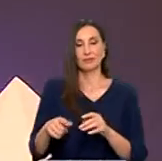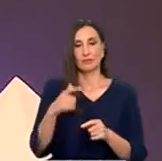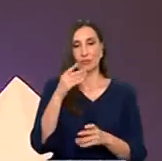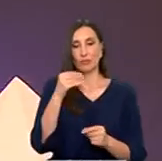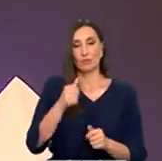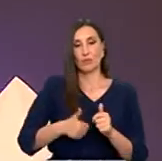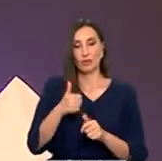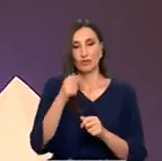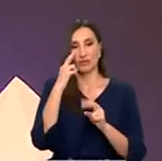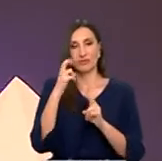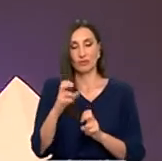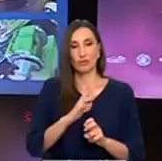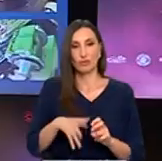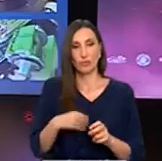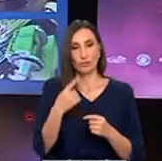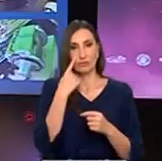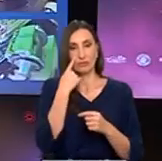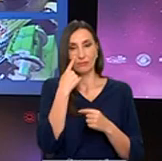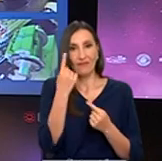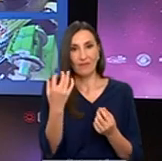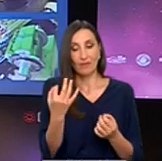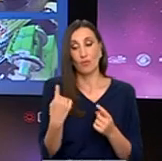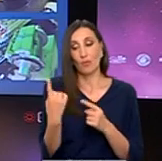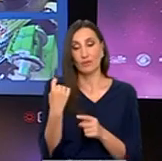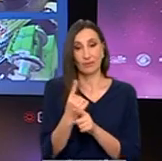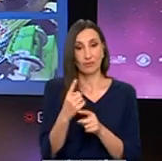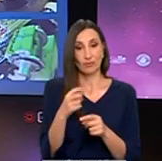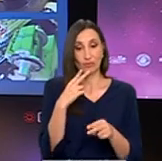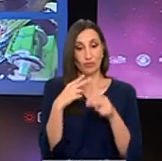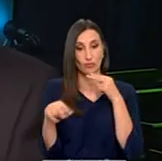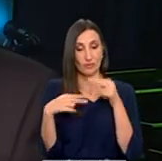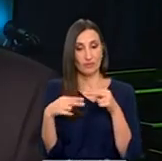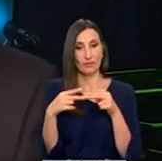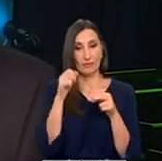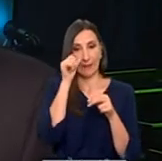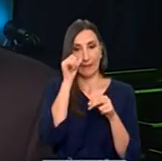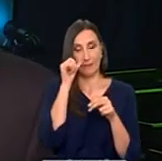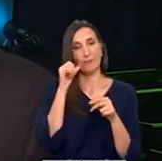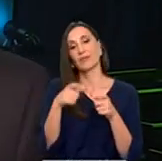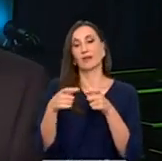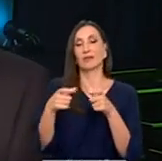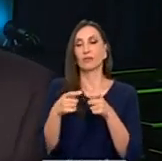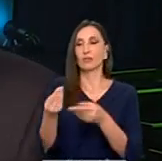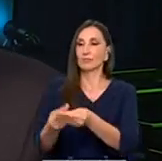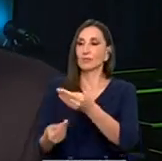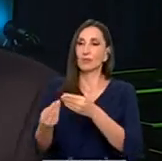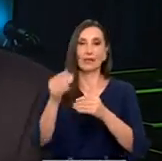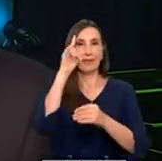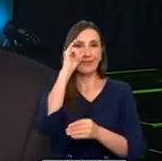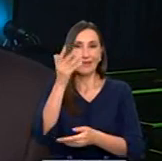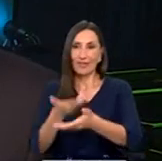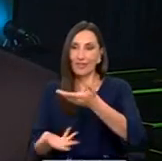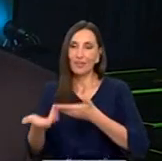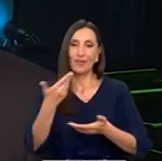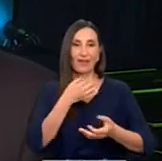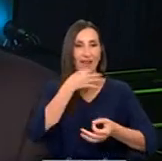do mundo. E ontem mesmo, no jantar que tivemos, onde se trocam cartões, ideias e se falam, consegue-se ver